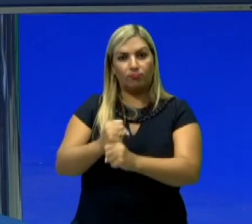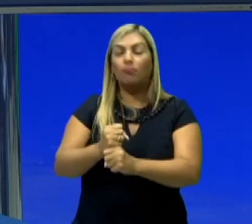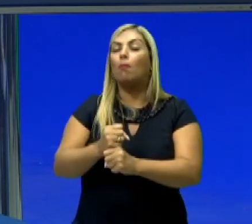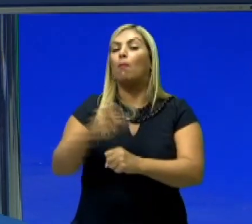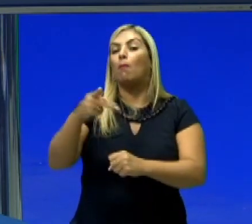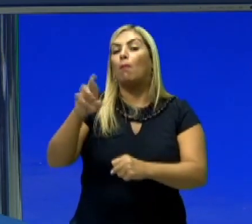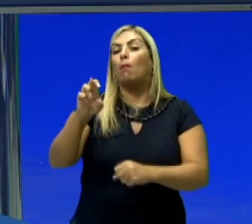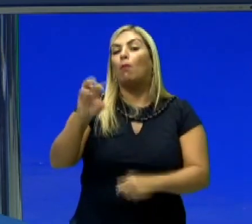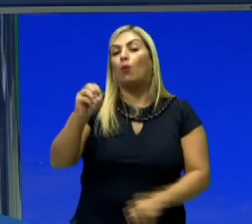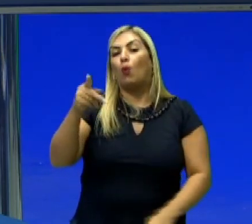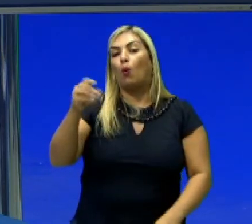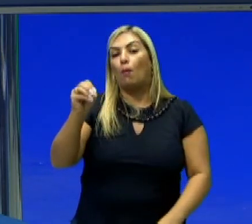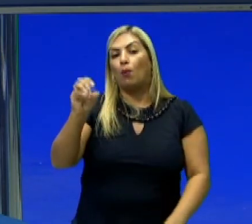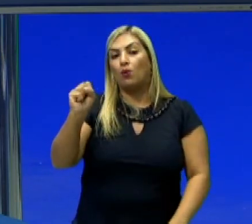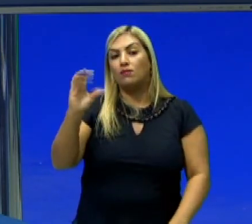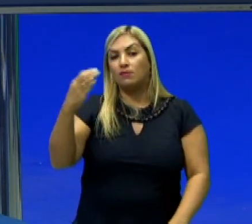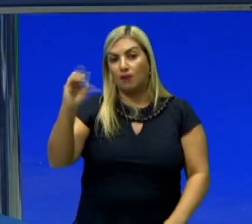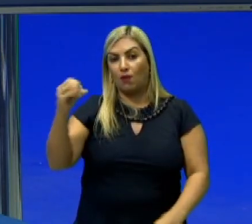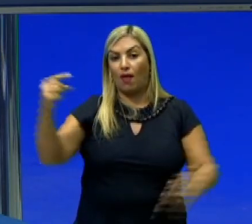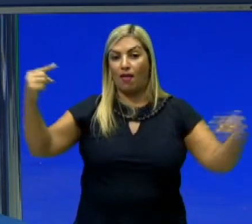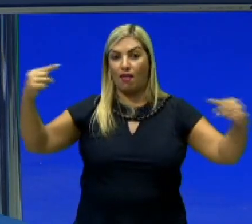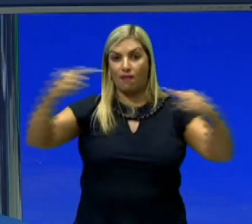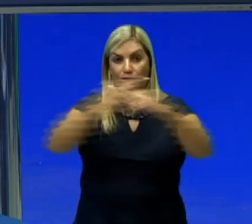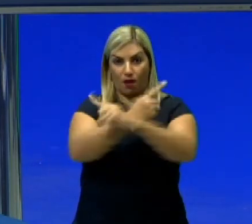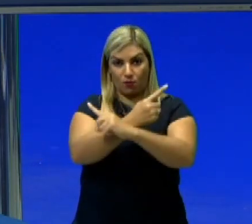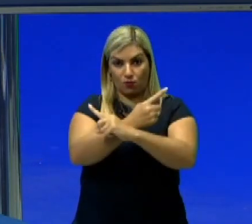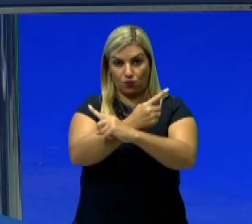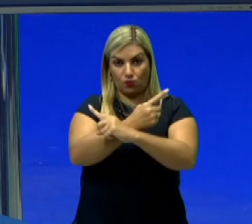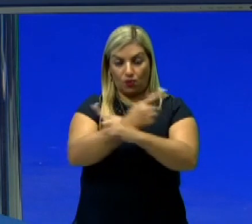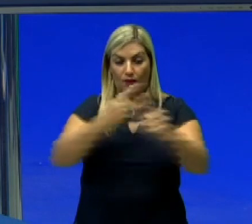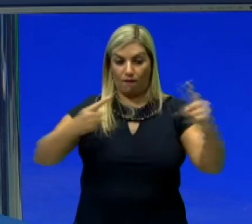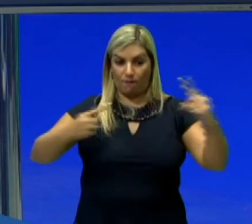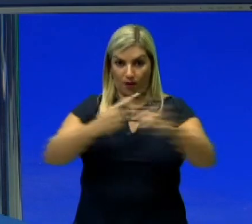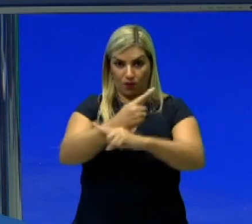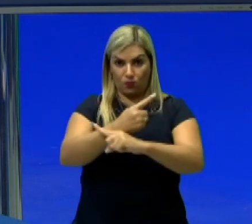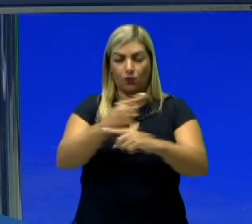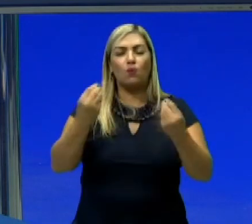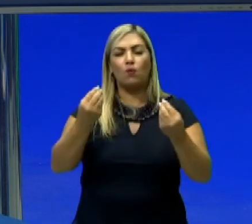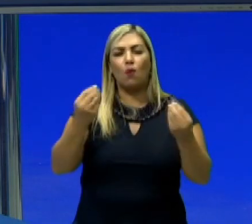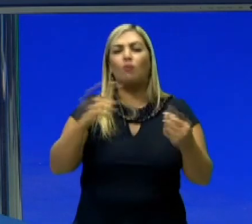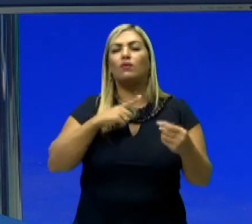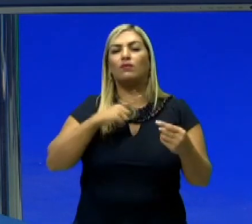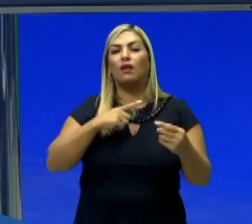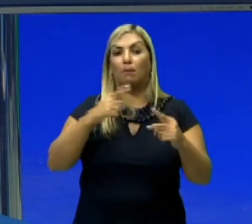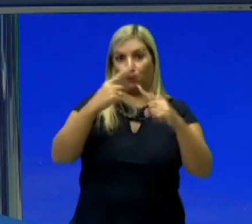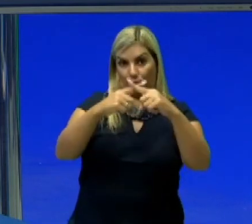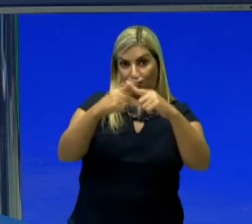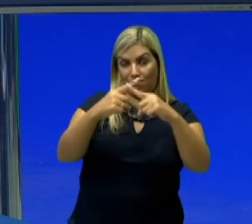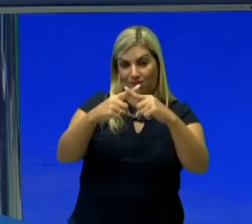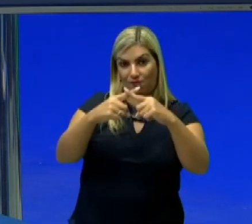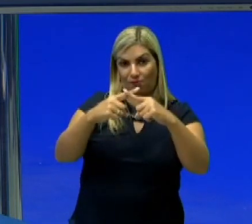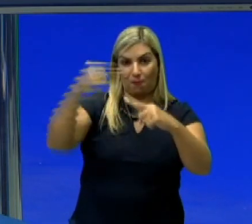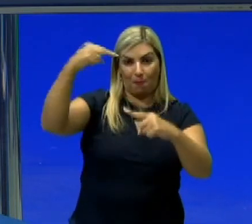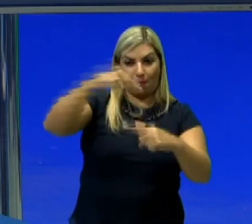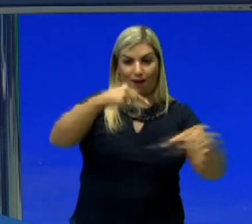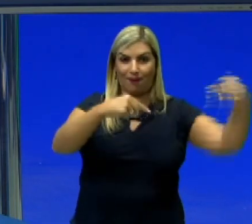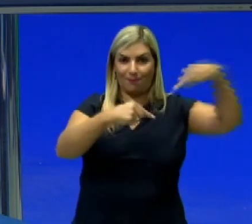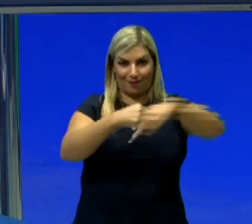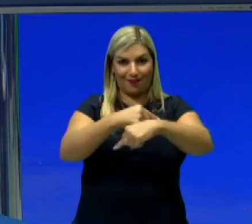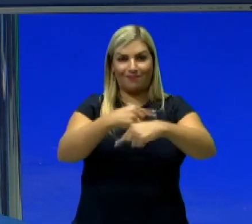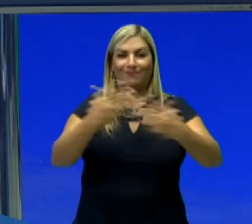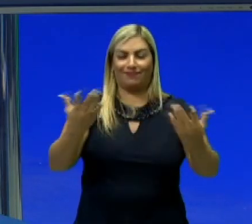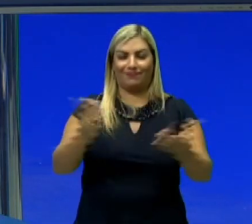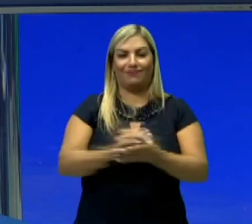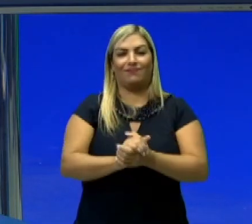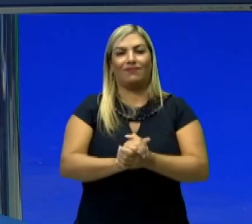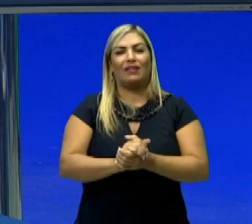é inversamente proporcional. Quando, Fontenelle? Quando você tiver uma multiplicação. O que isso quer dizer para a gente?